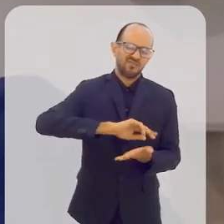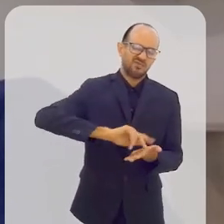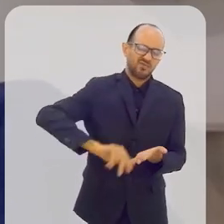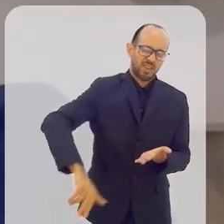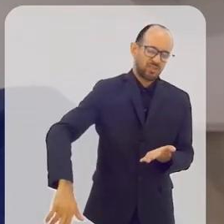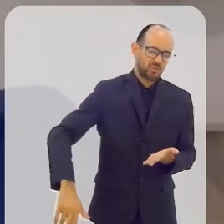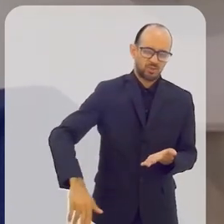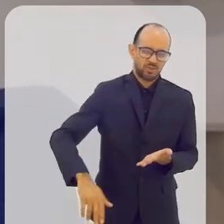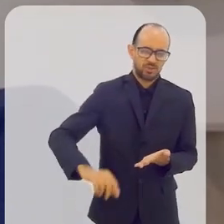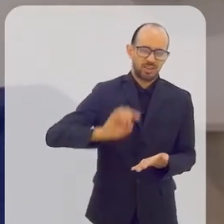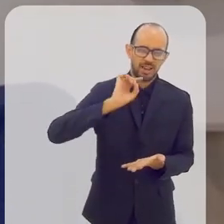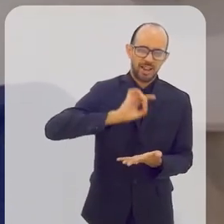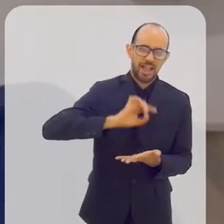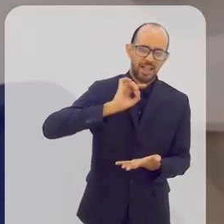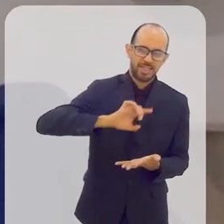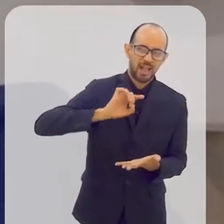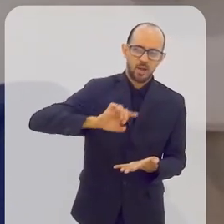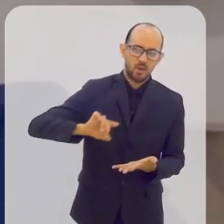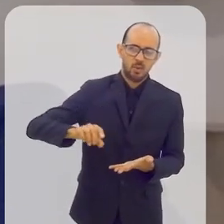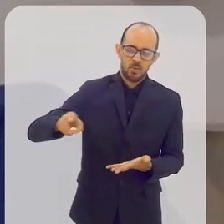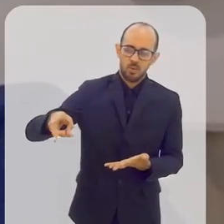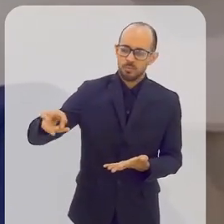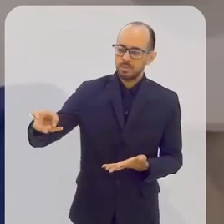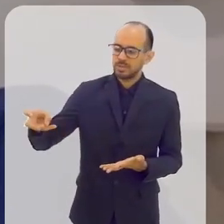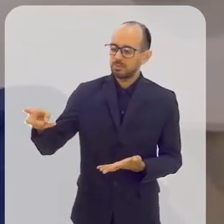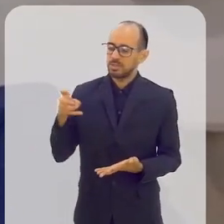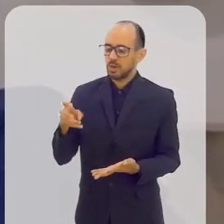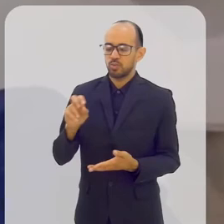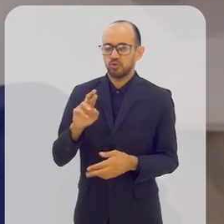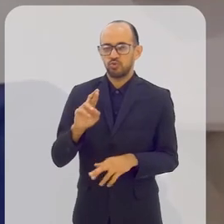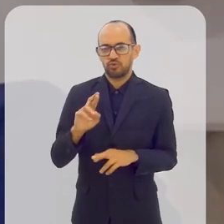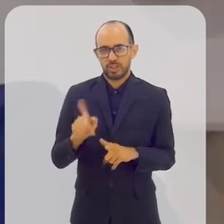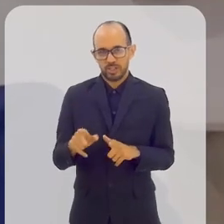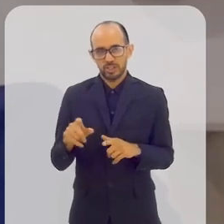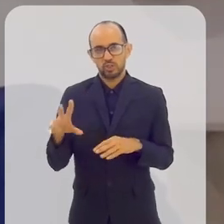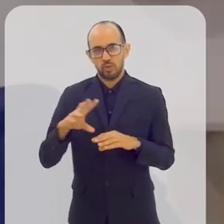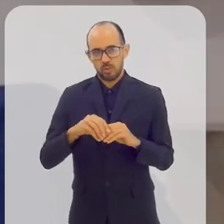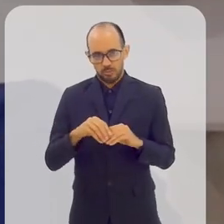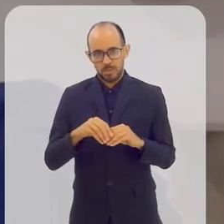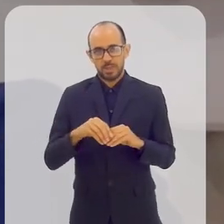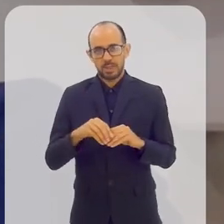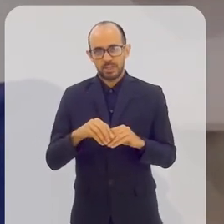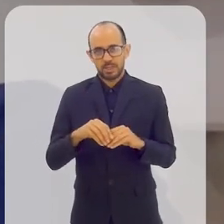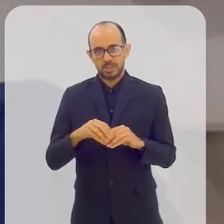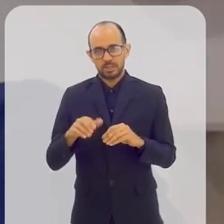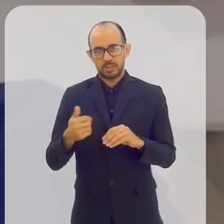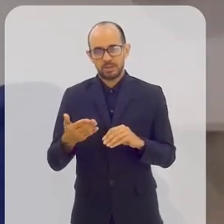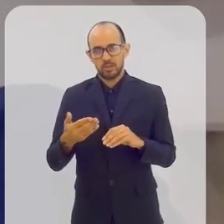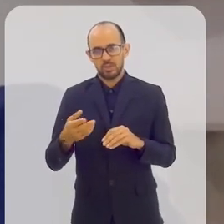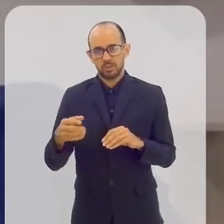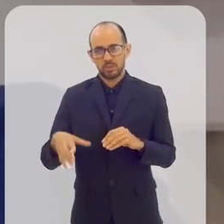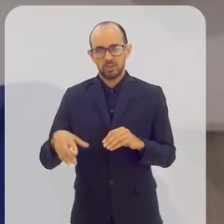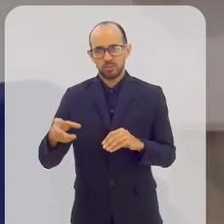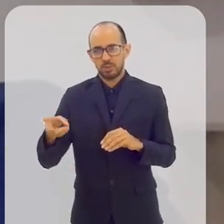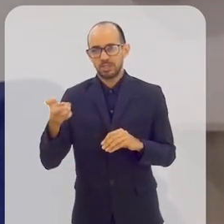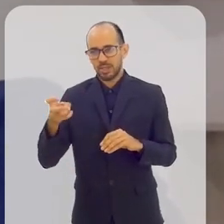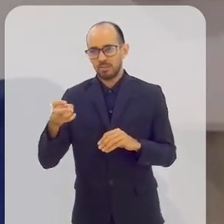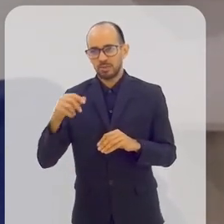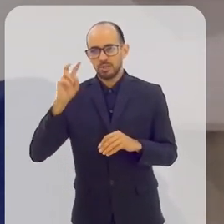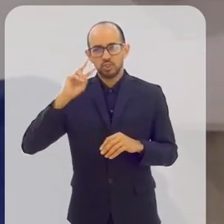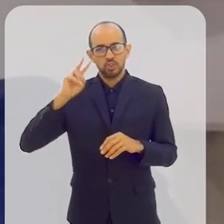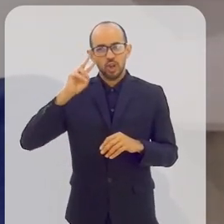temos vários, né? Cada um com um olhar diferente, cada um com um olhar complementar, né? Então, a gente ouve histórias do